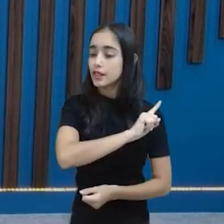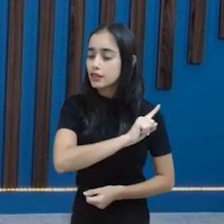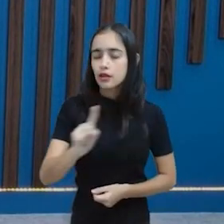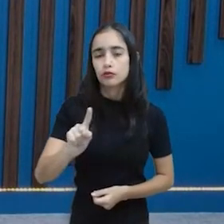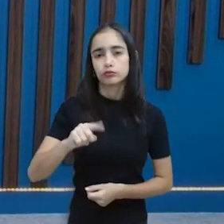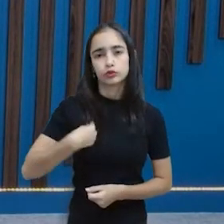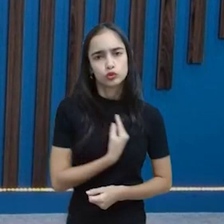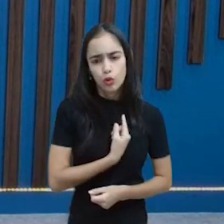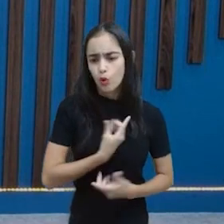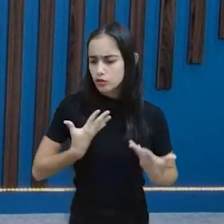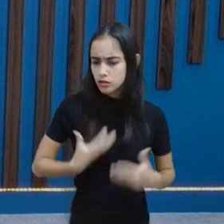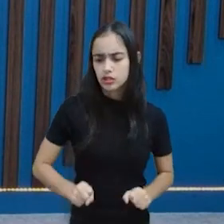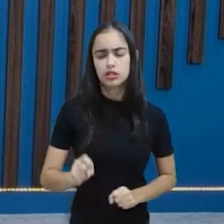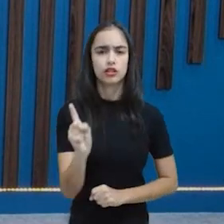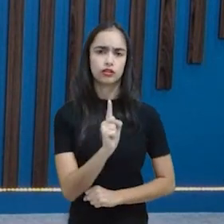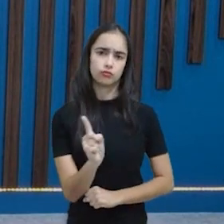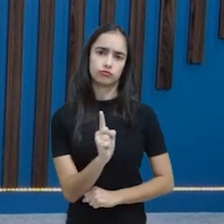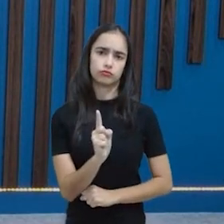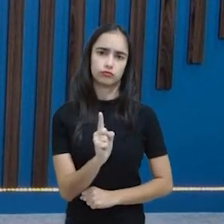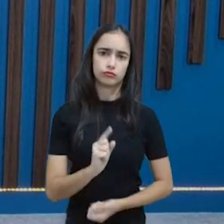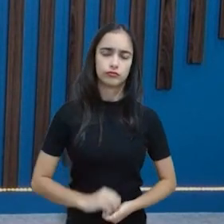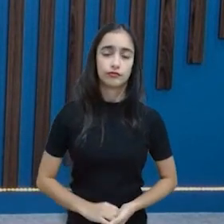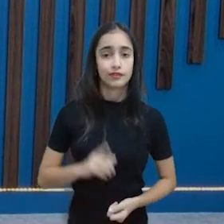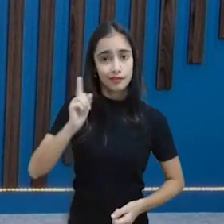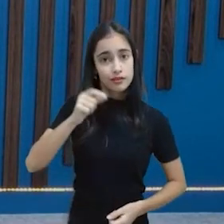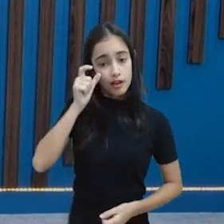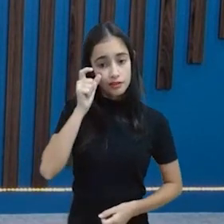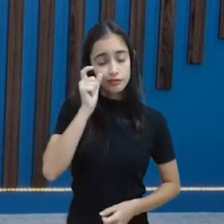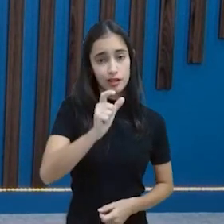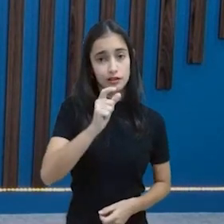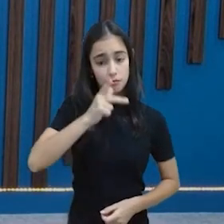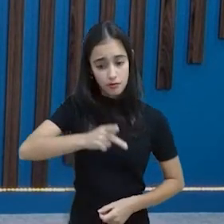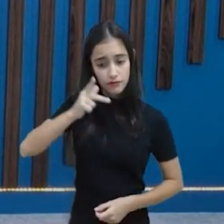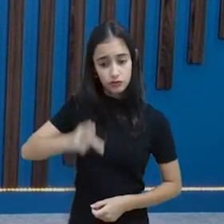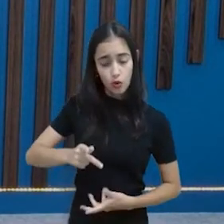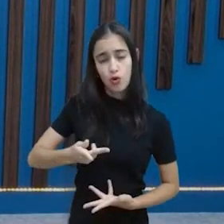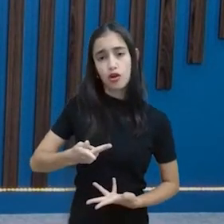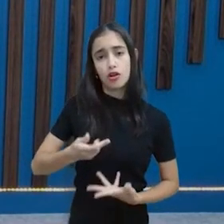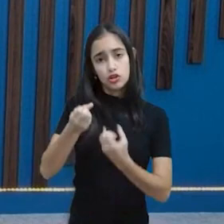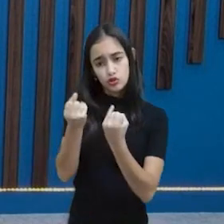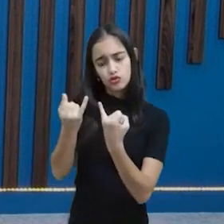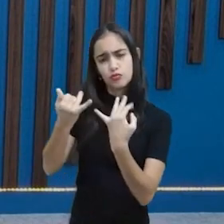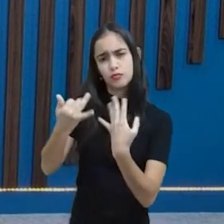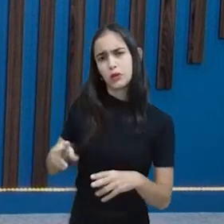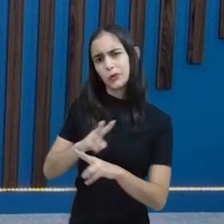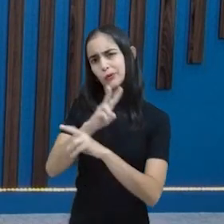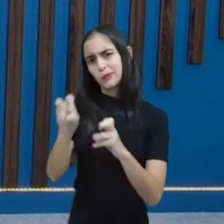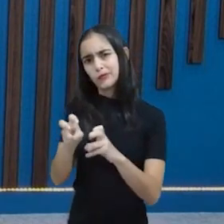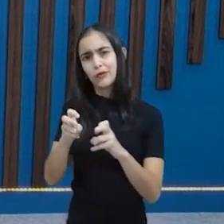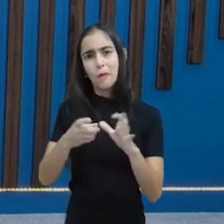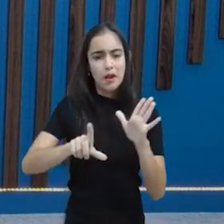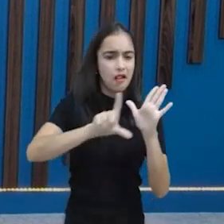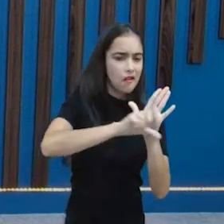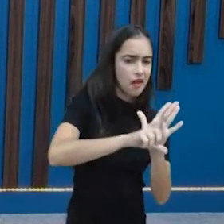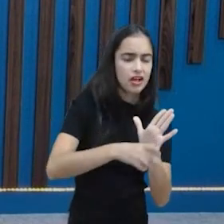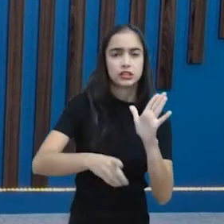para aceitar esse tipo de prática, né. E é interessante que a professora Carol, né, trouxe aí a questão da Constituição, né, que diante